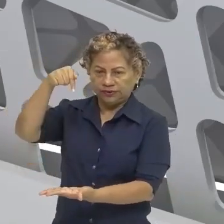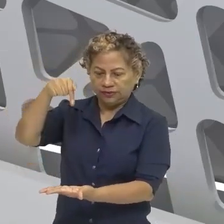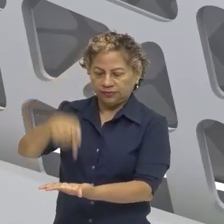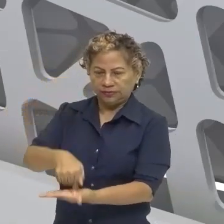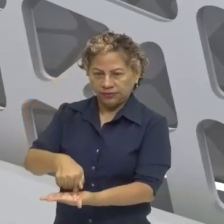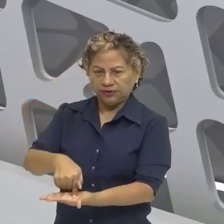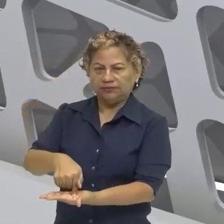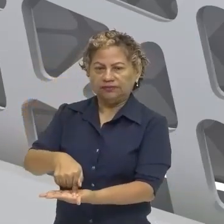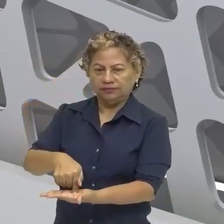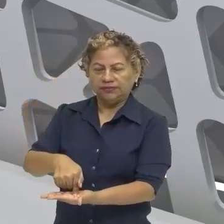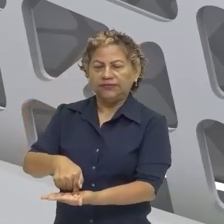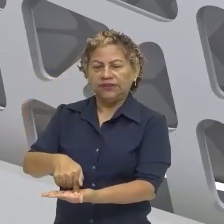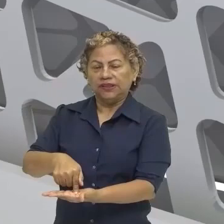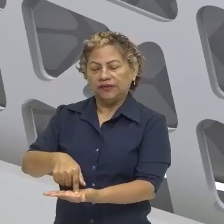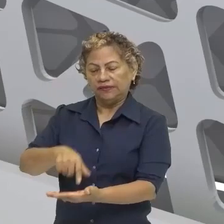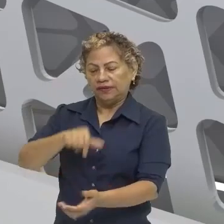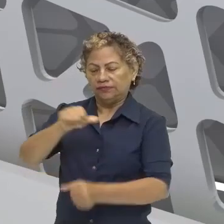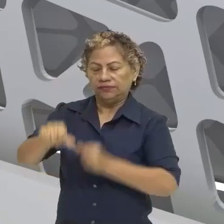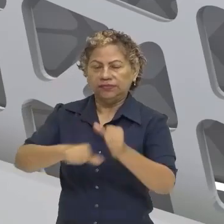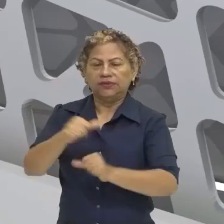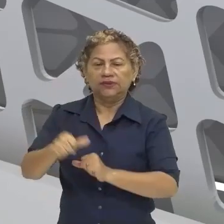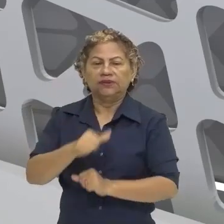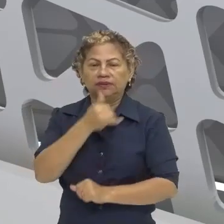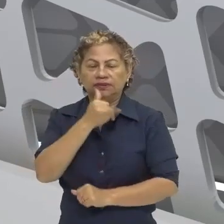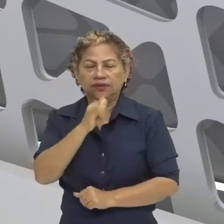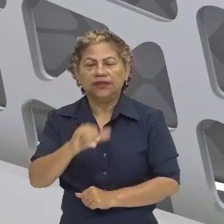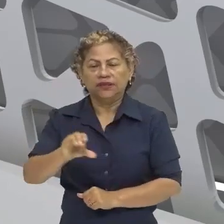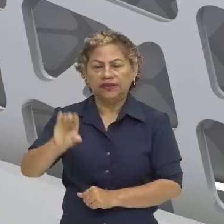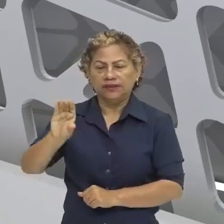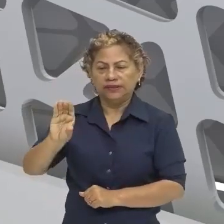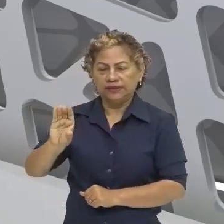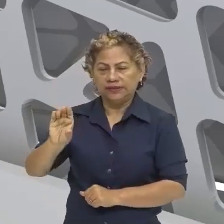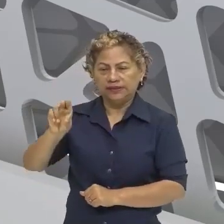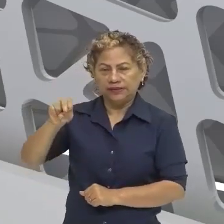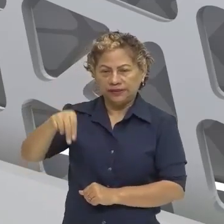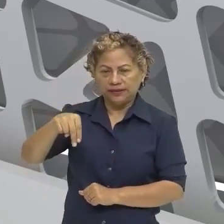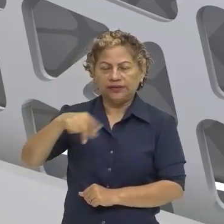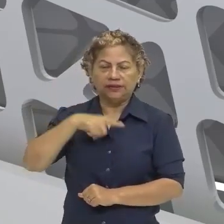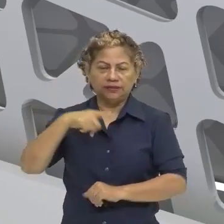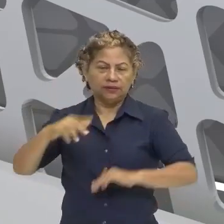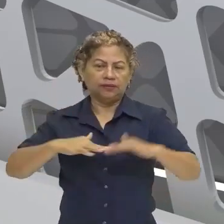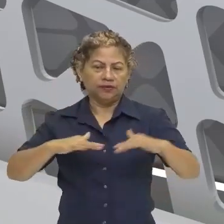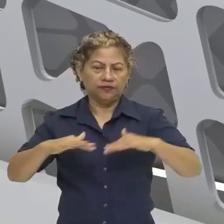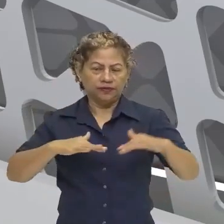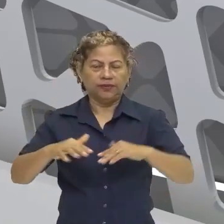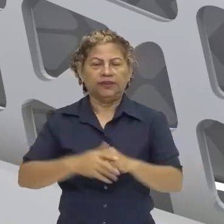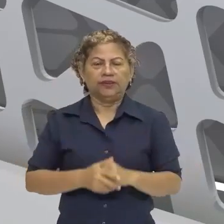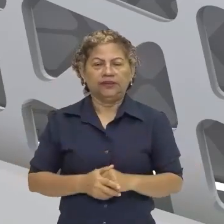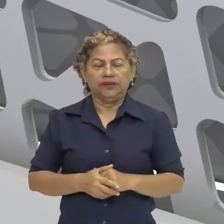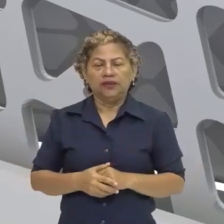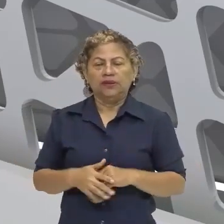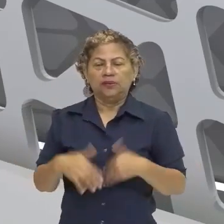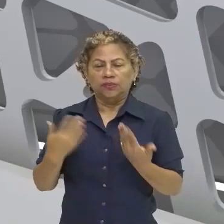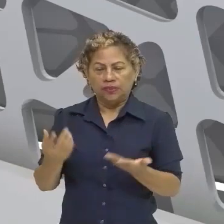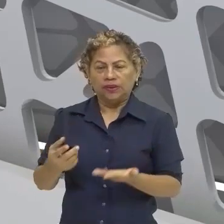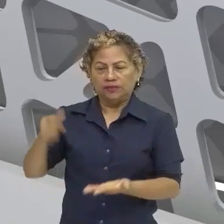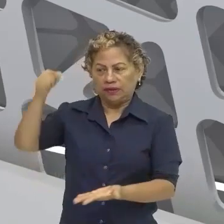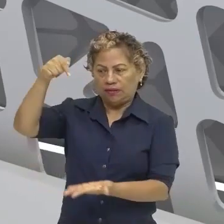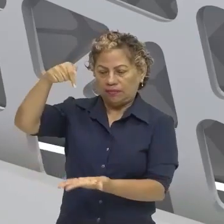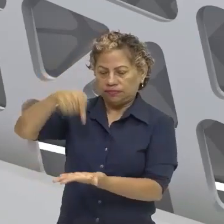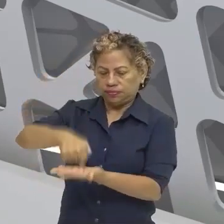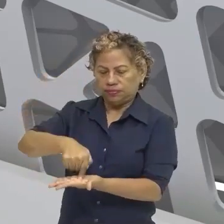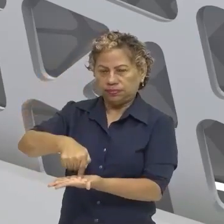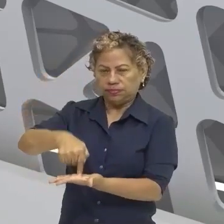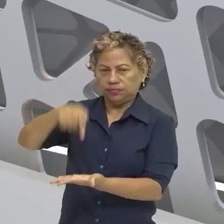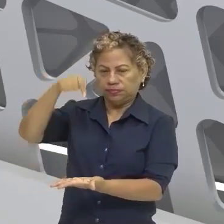ela é transformada em energia cinética, que é aquela do movimento. Aí, ao tocar a estaca, o